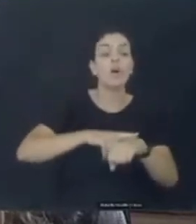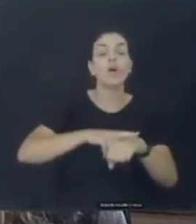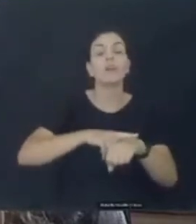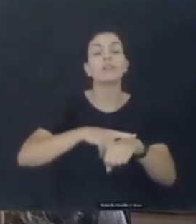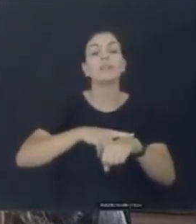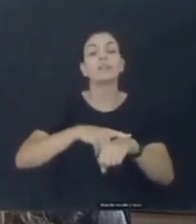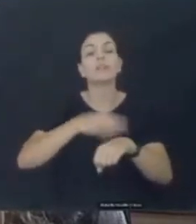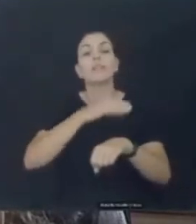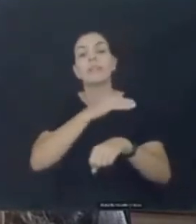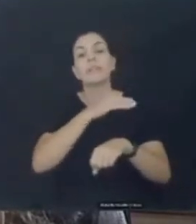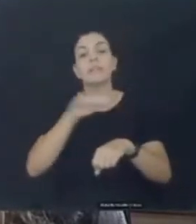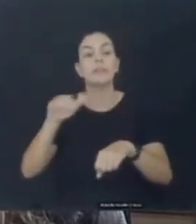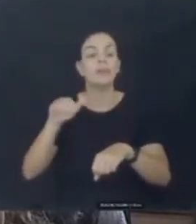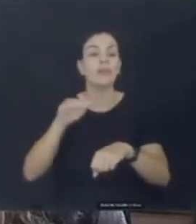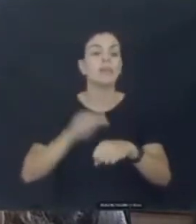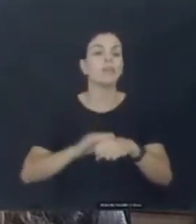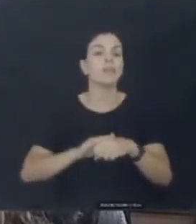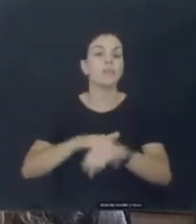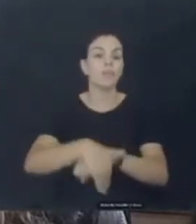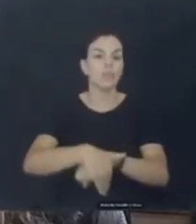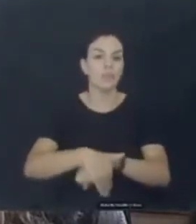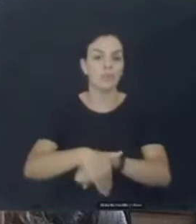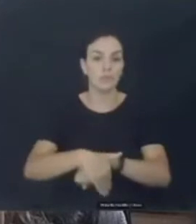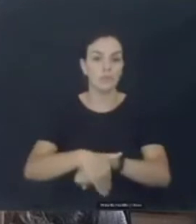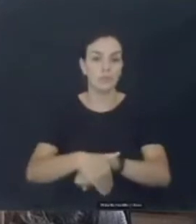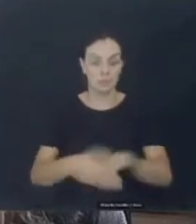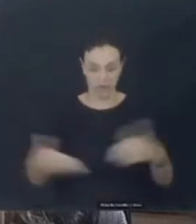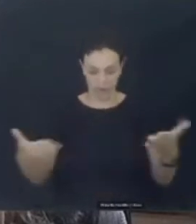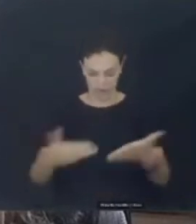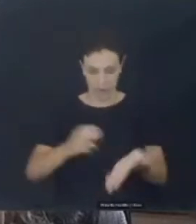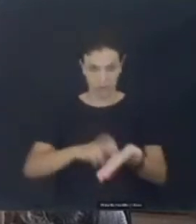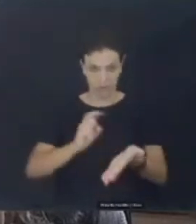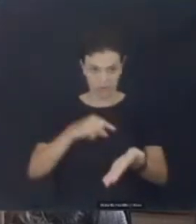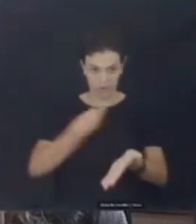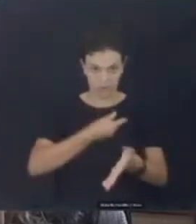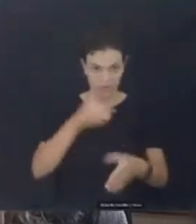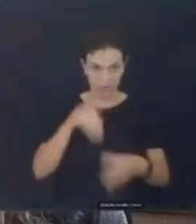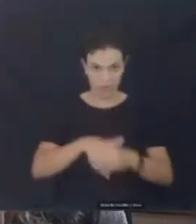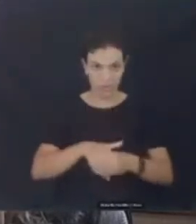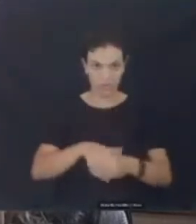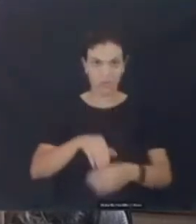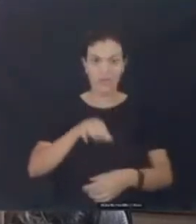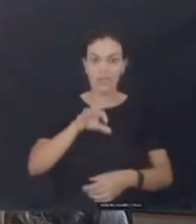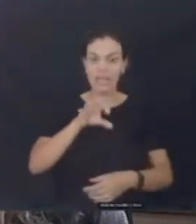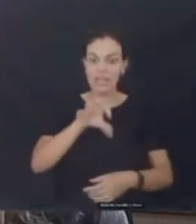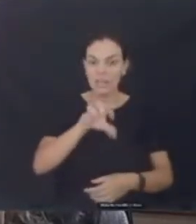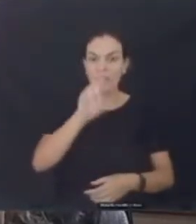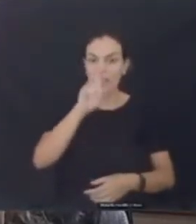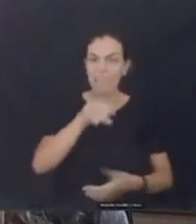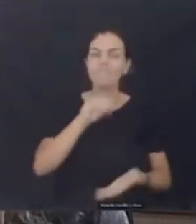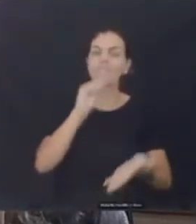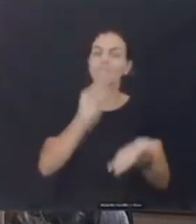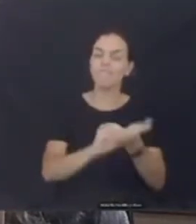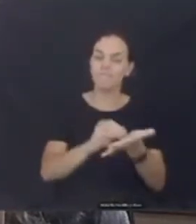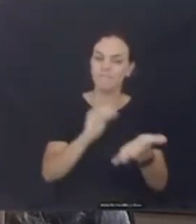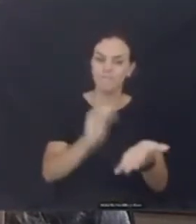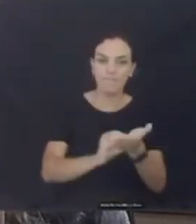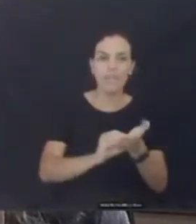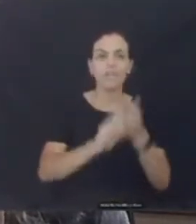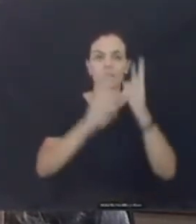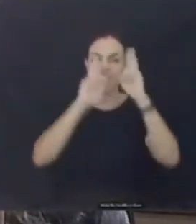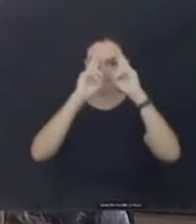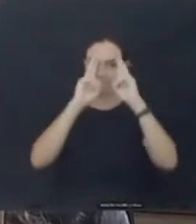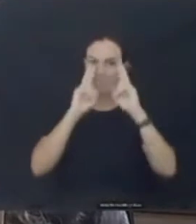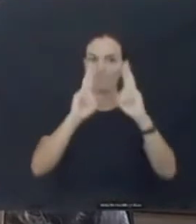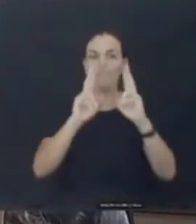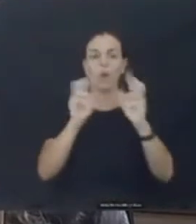para uma votação de agora de manhã. Isto é, no mínimo, uma falta de respeito com os vereadores